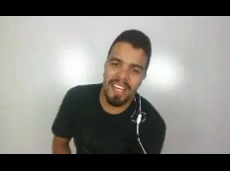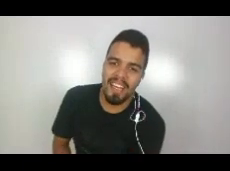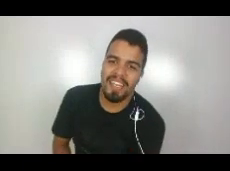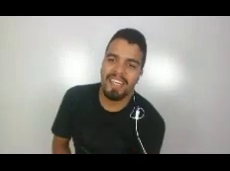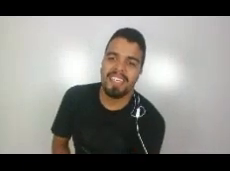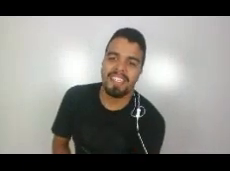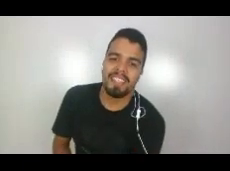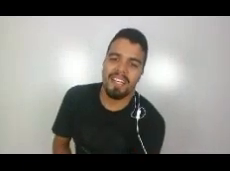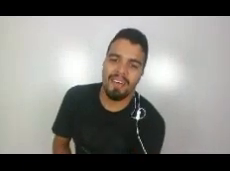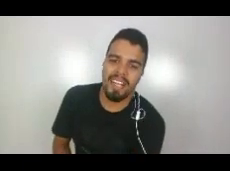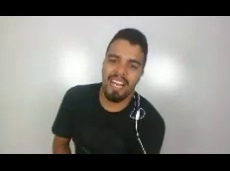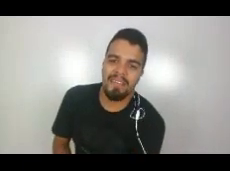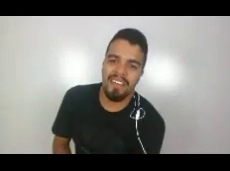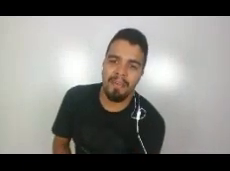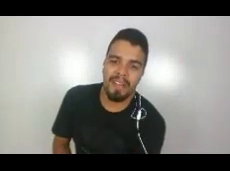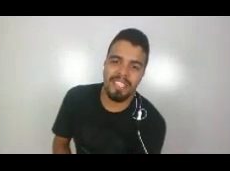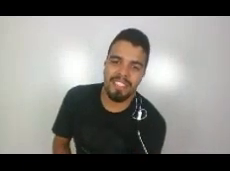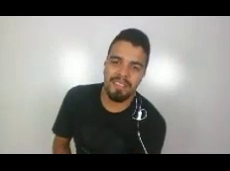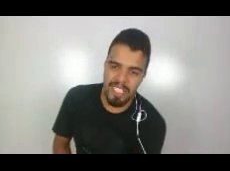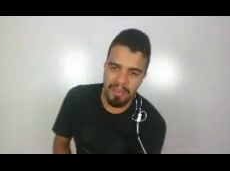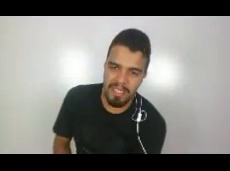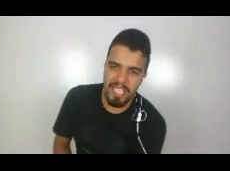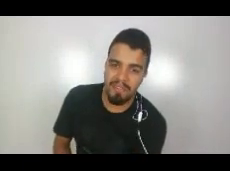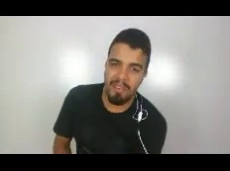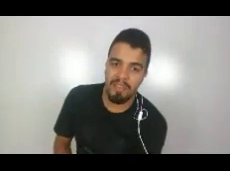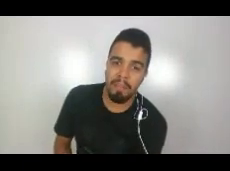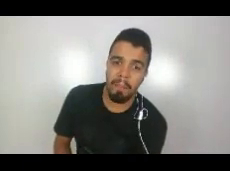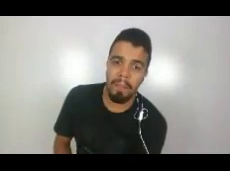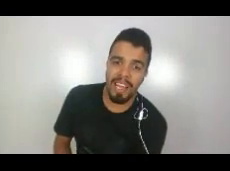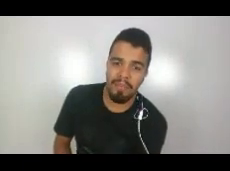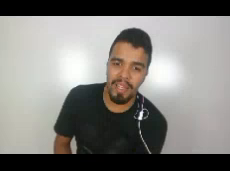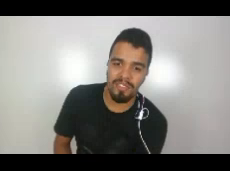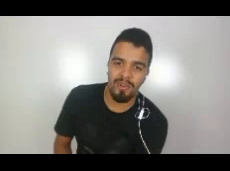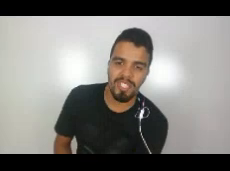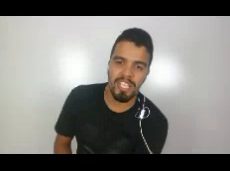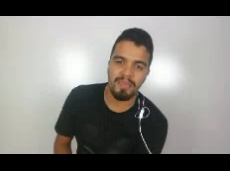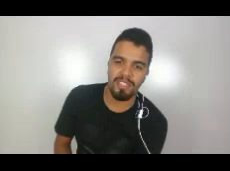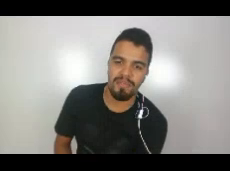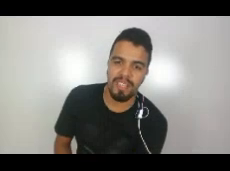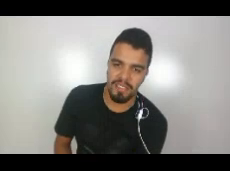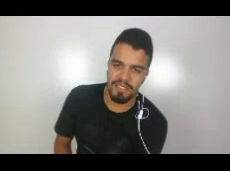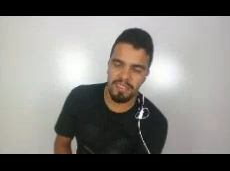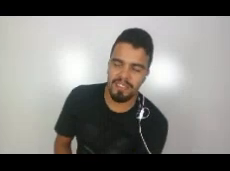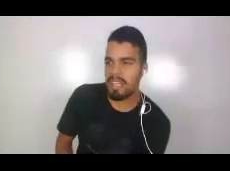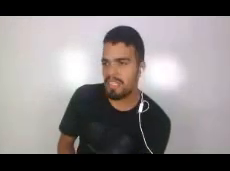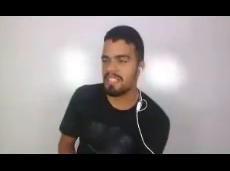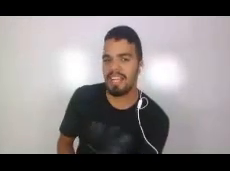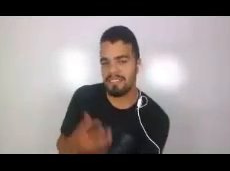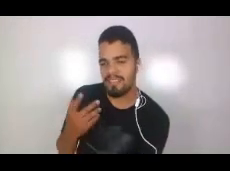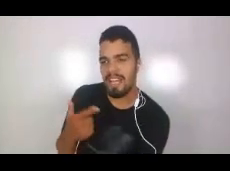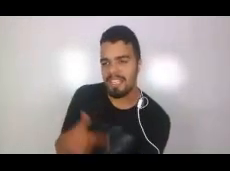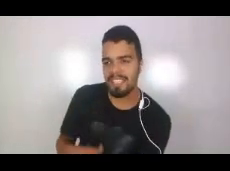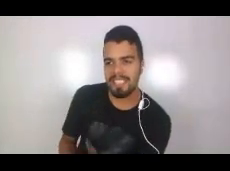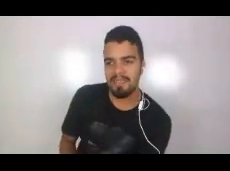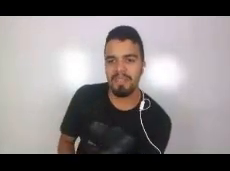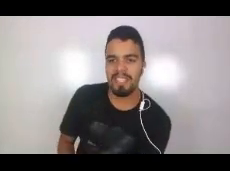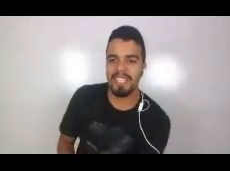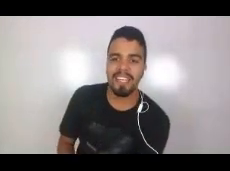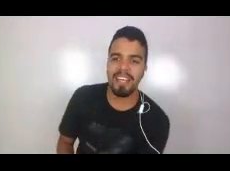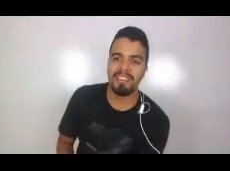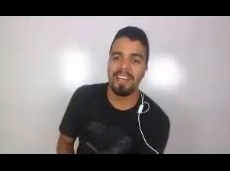que mandar? Então, é gravar uma apresentação simples, envolvendo pelo menos 2 temas estudados. Nesse caso, aqui